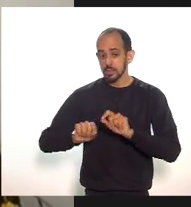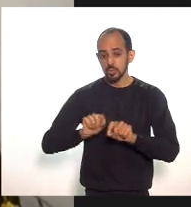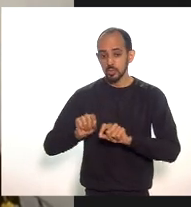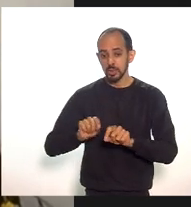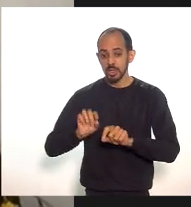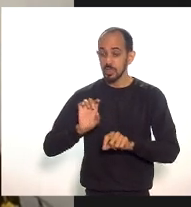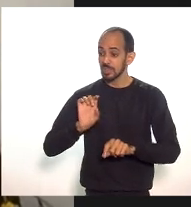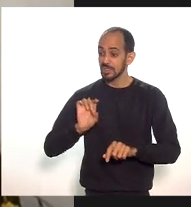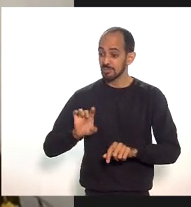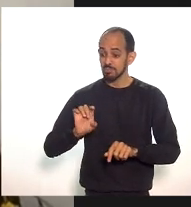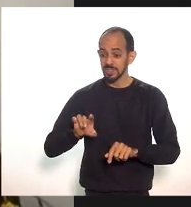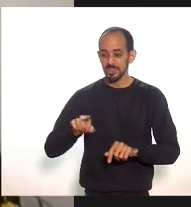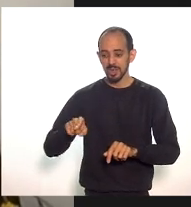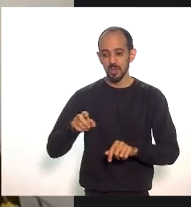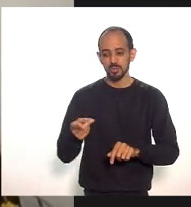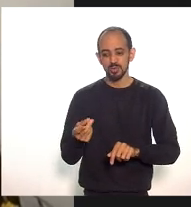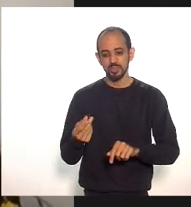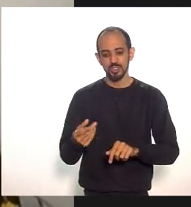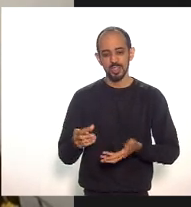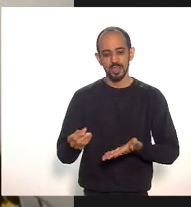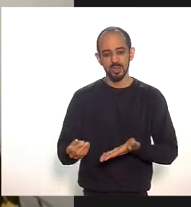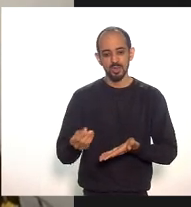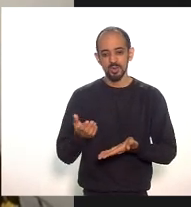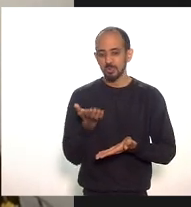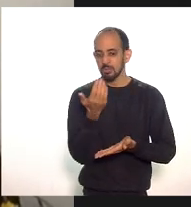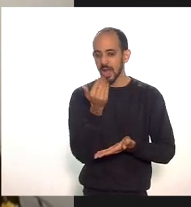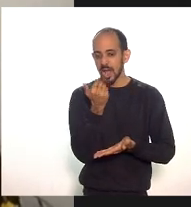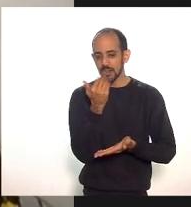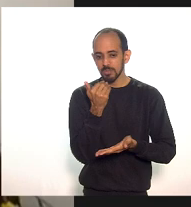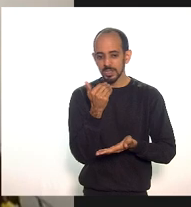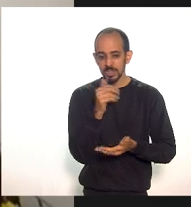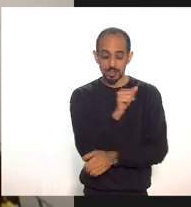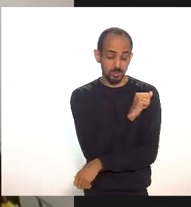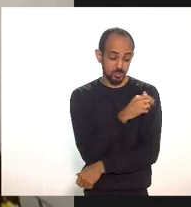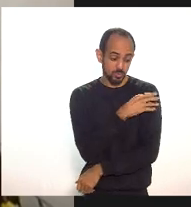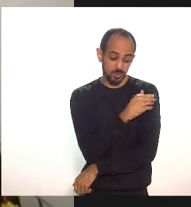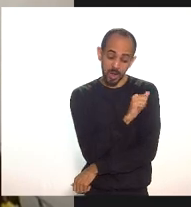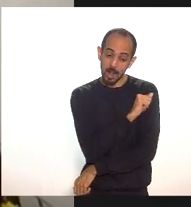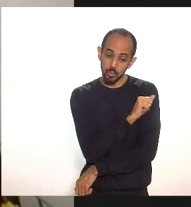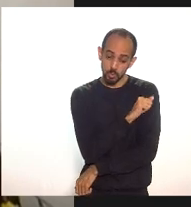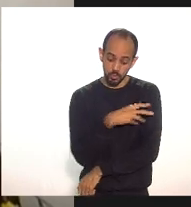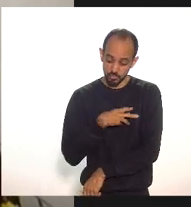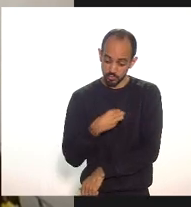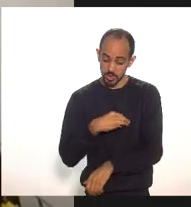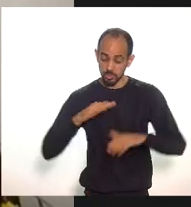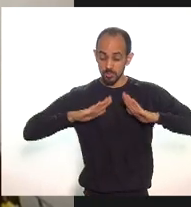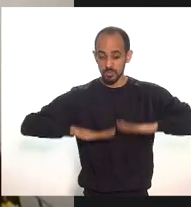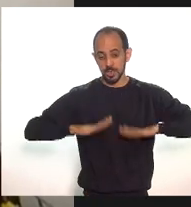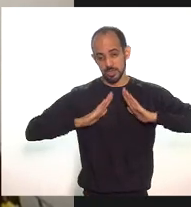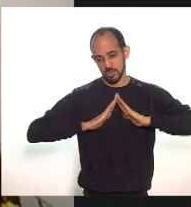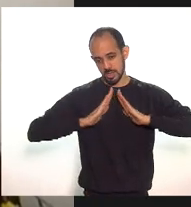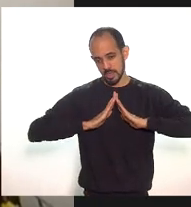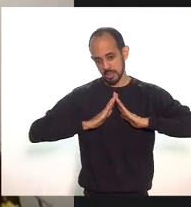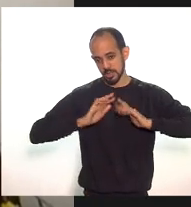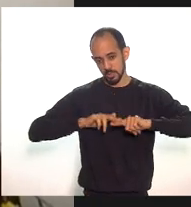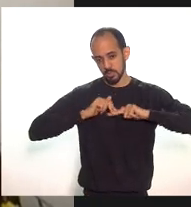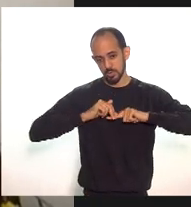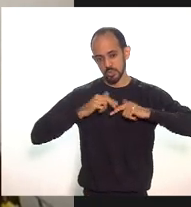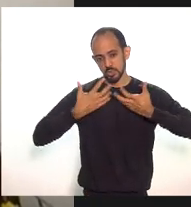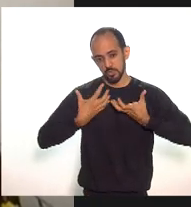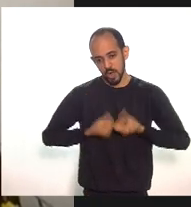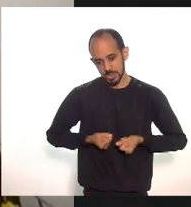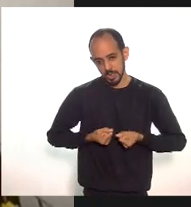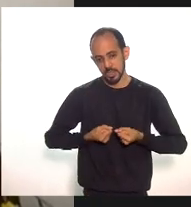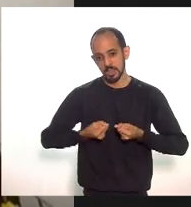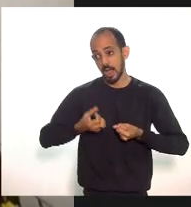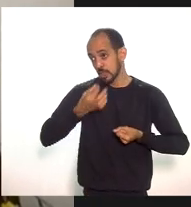exclusivamente da merenda escolar para ter alimentação do seu filho Então nesse sentido eu vou acatar a